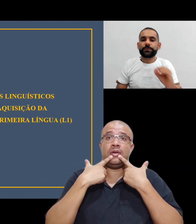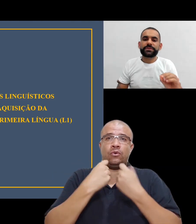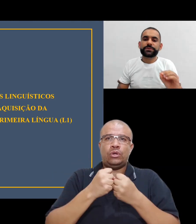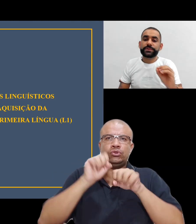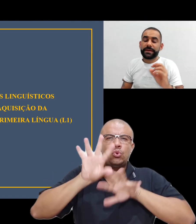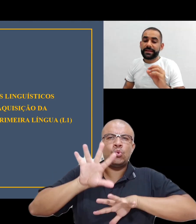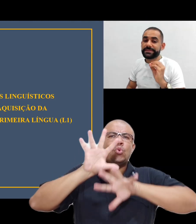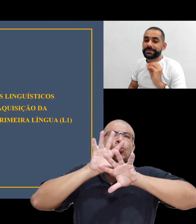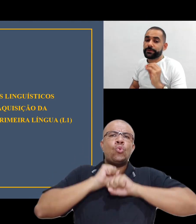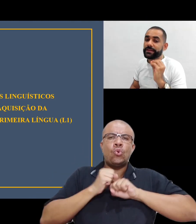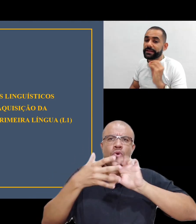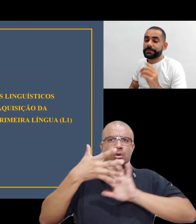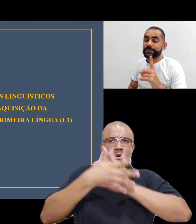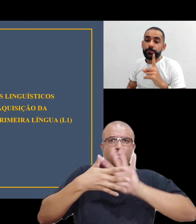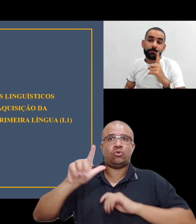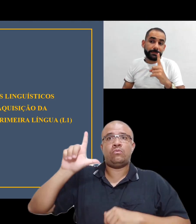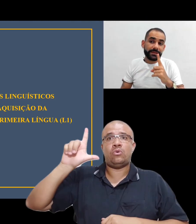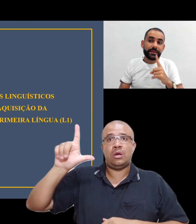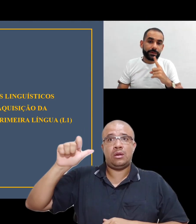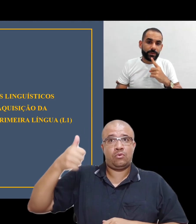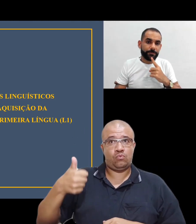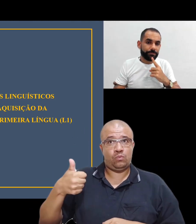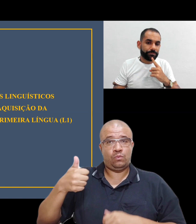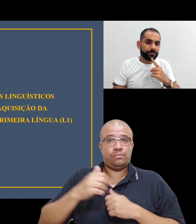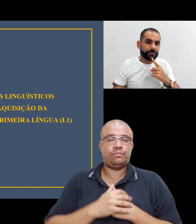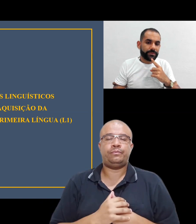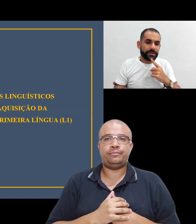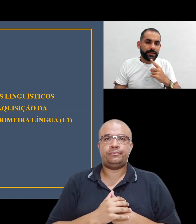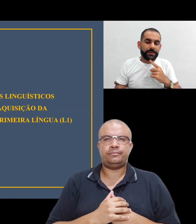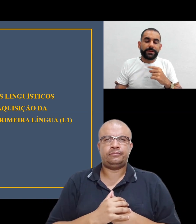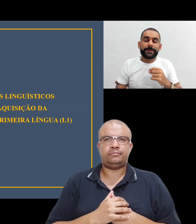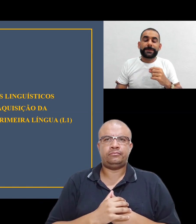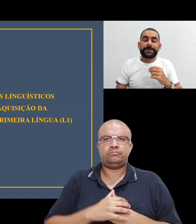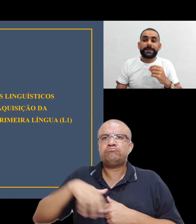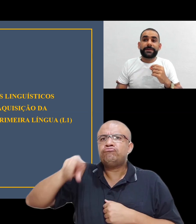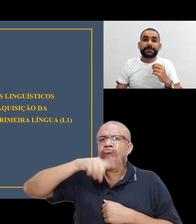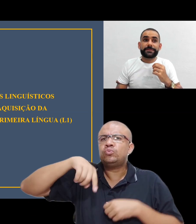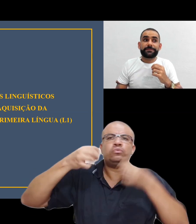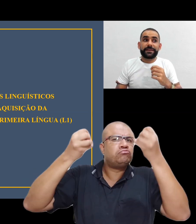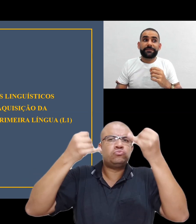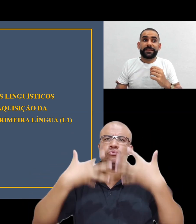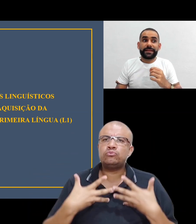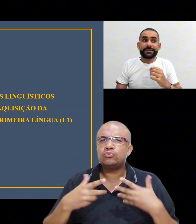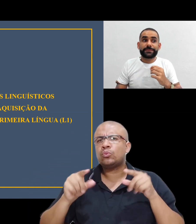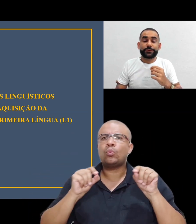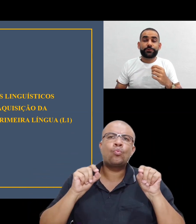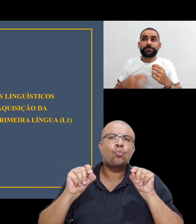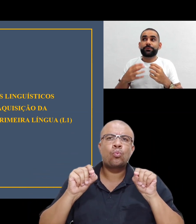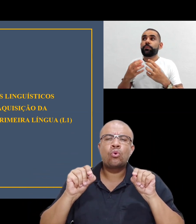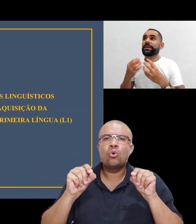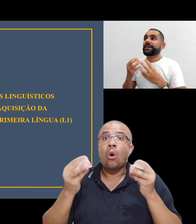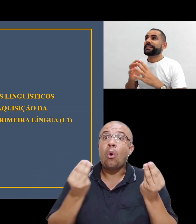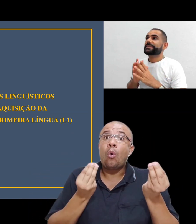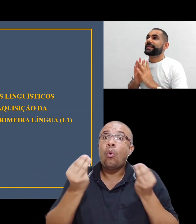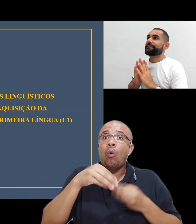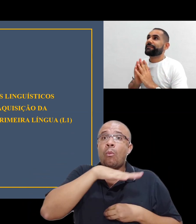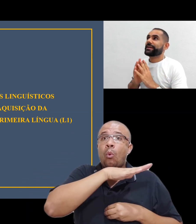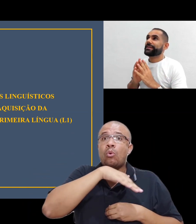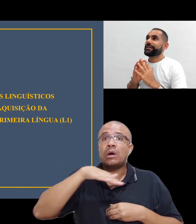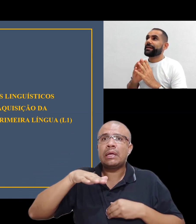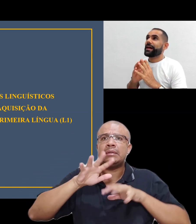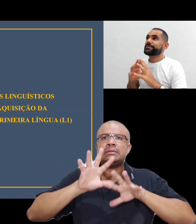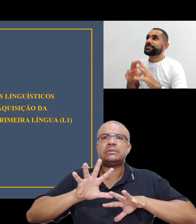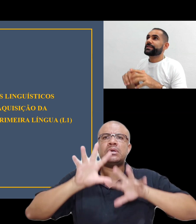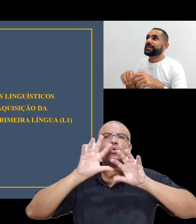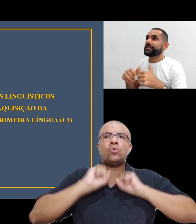ambientes linguísticos para aquisição da Libras como primeira língua. O que a gente vai falar sobre como que a criança ela